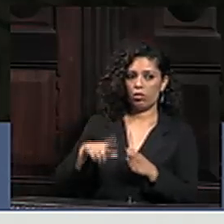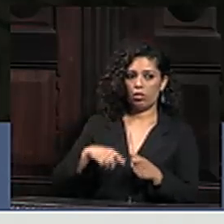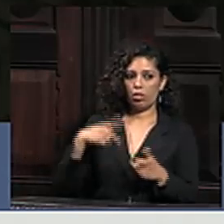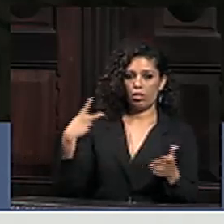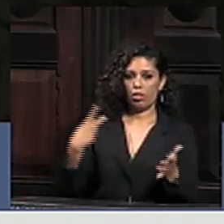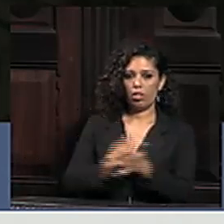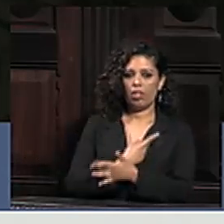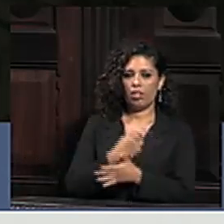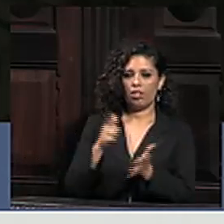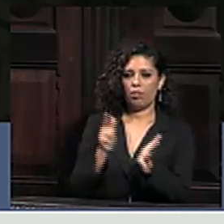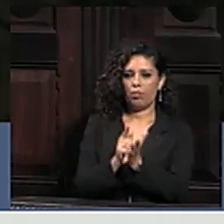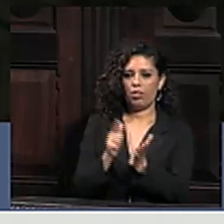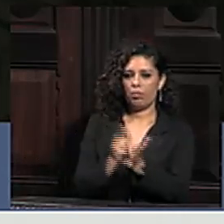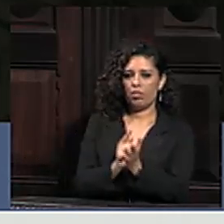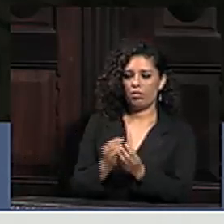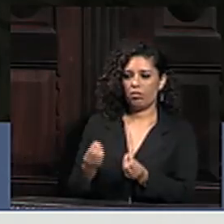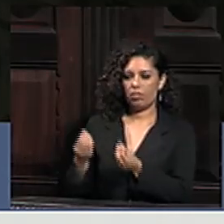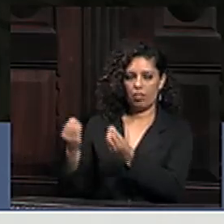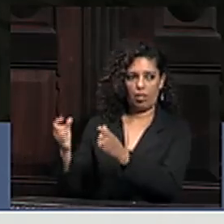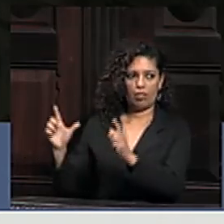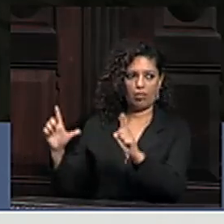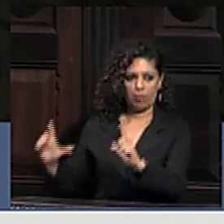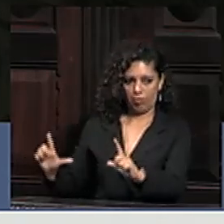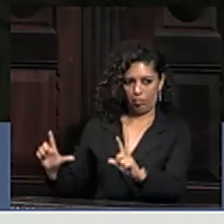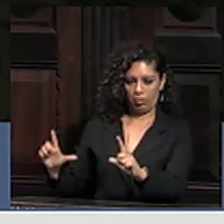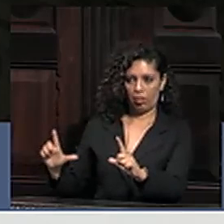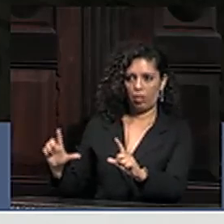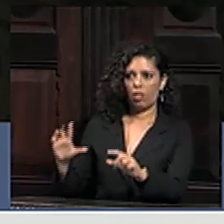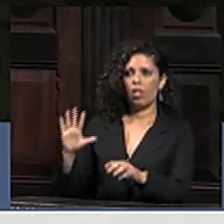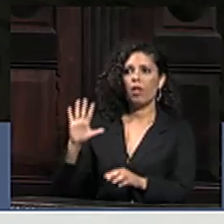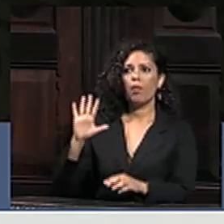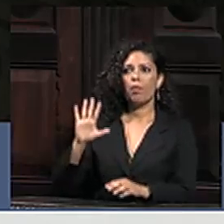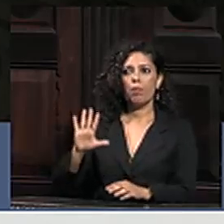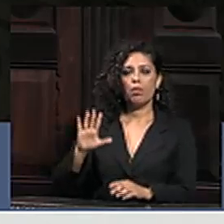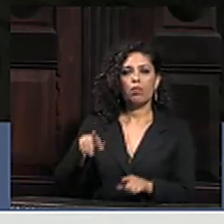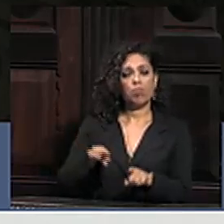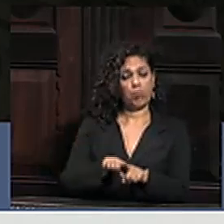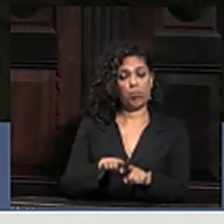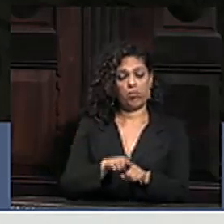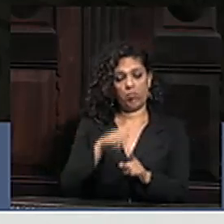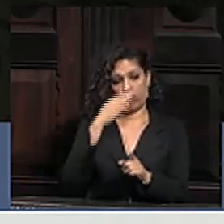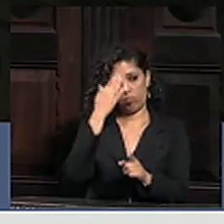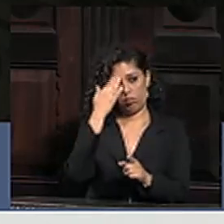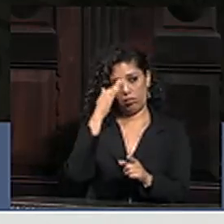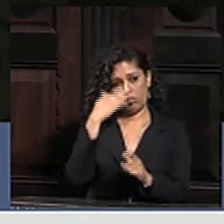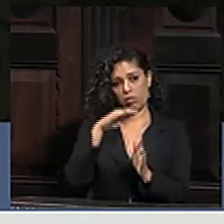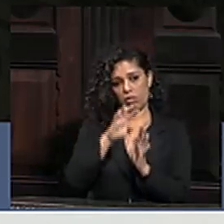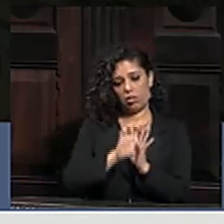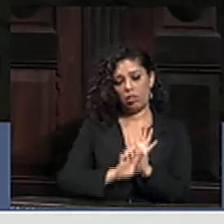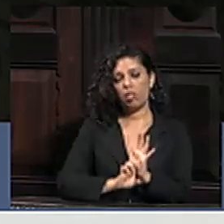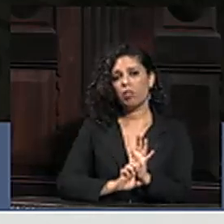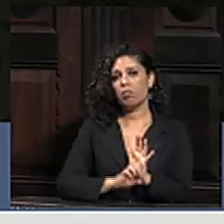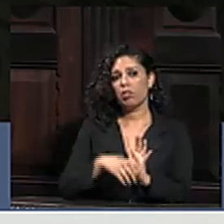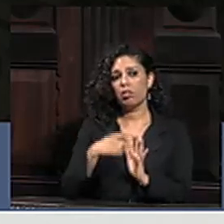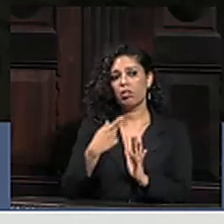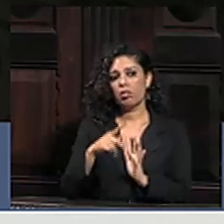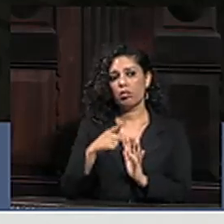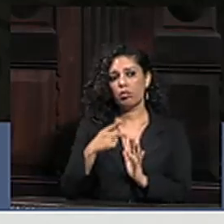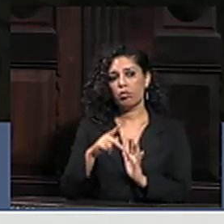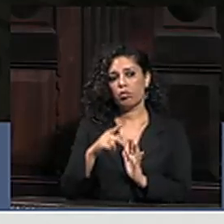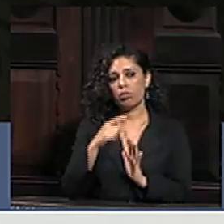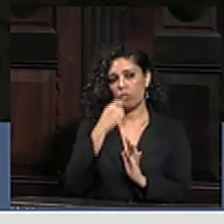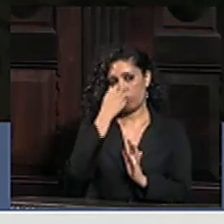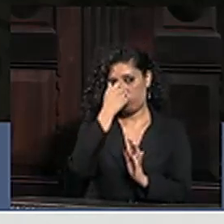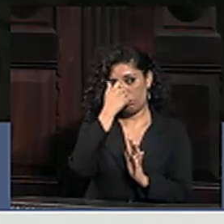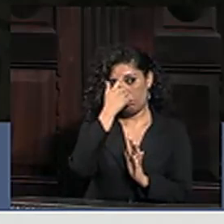papel, mas também entendo que essa emenda supressiva deva